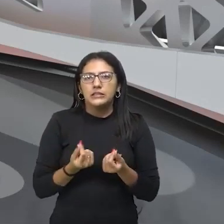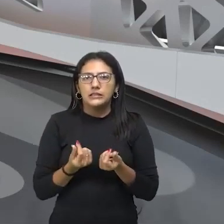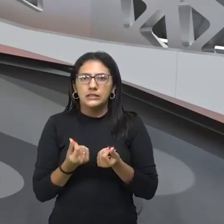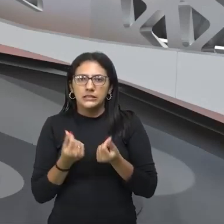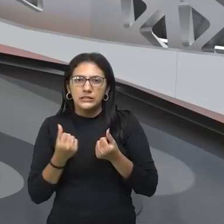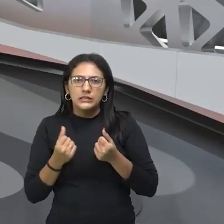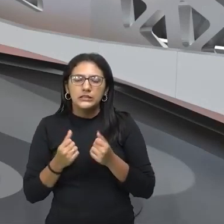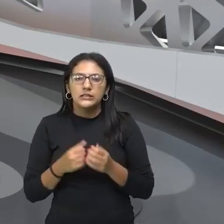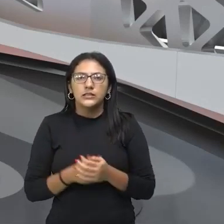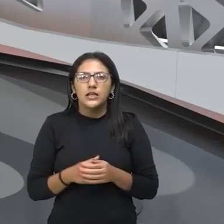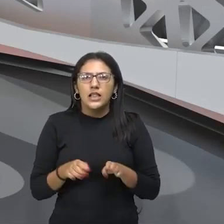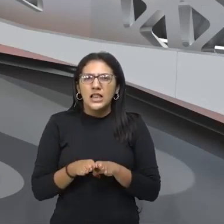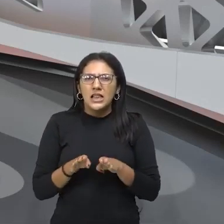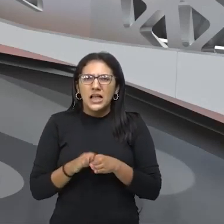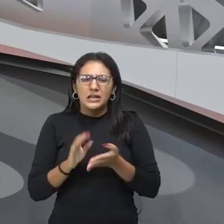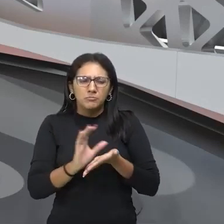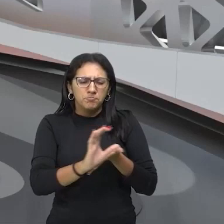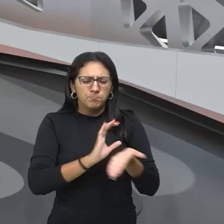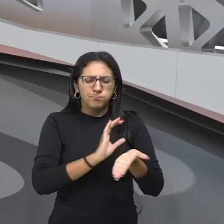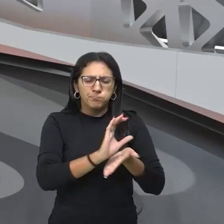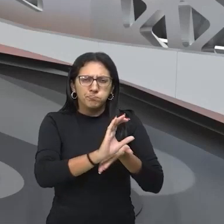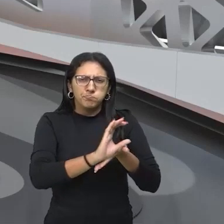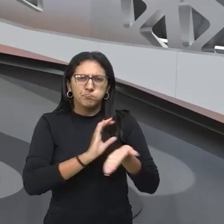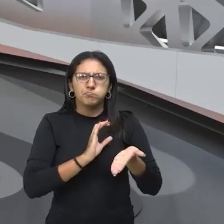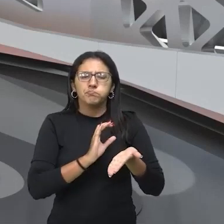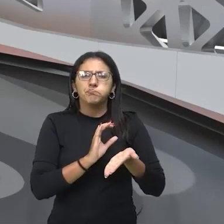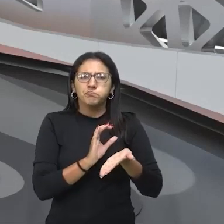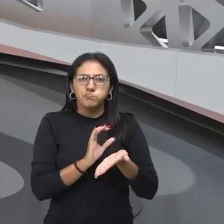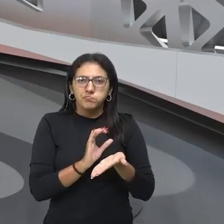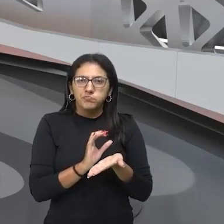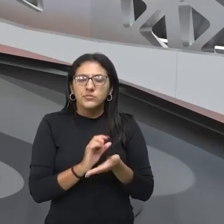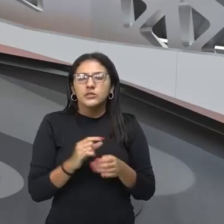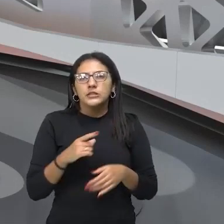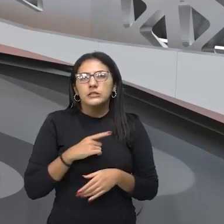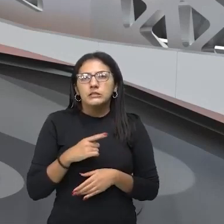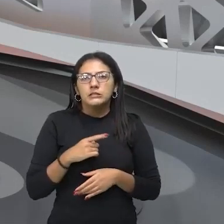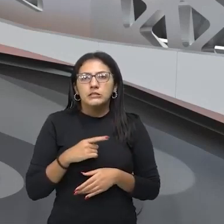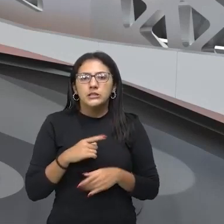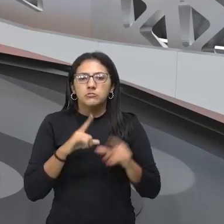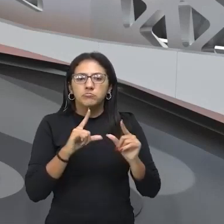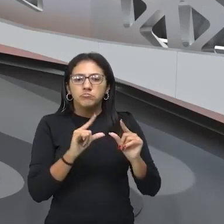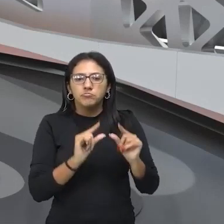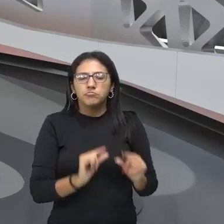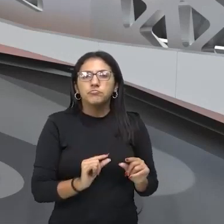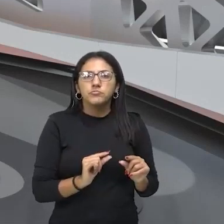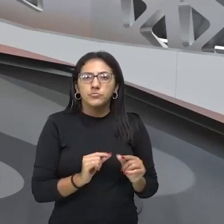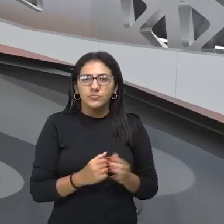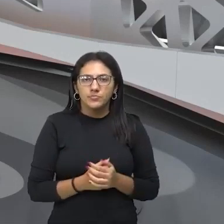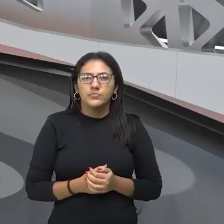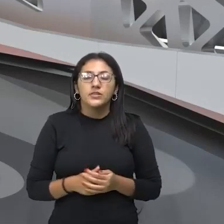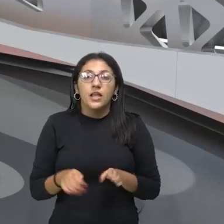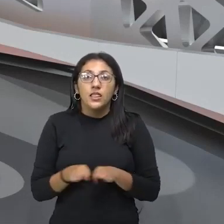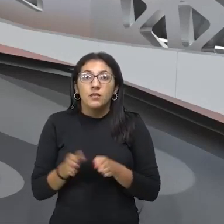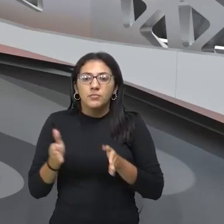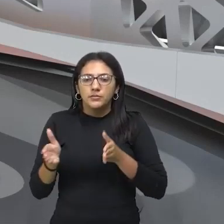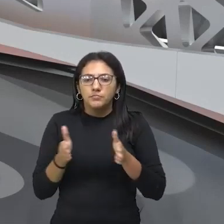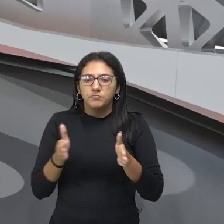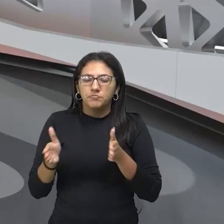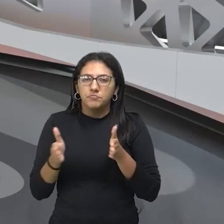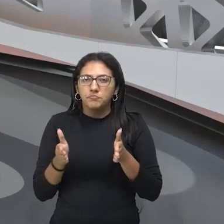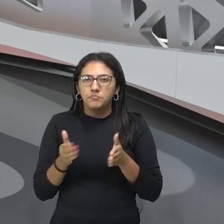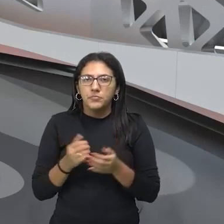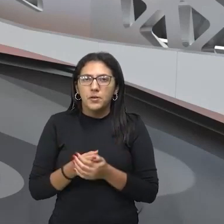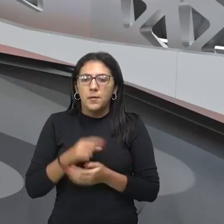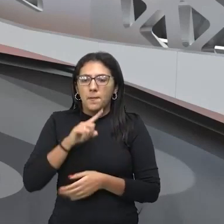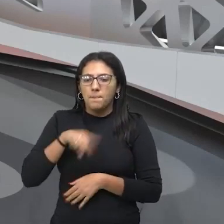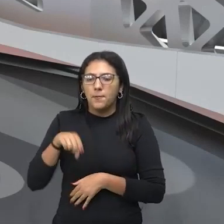de corrupção, a desvio do dinheiro público acabou enfraquecendo o sistema militar no Brasil, sem falar no período que